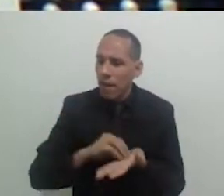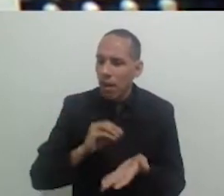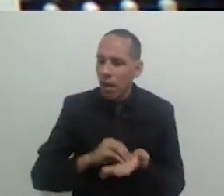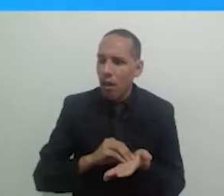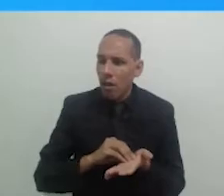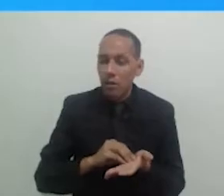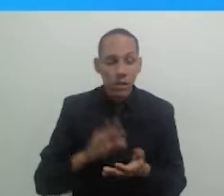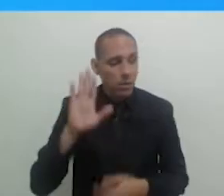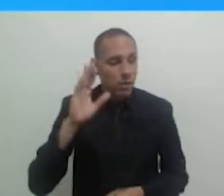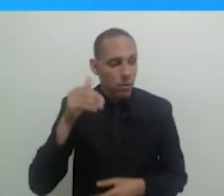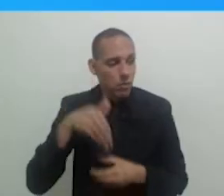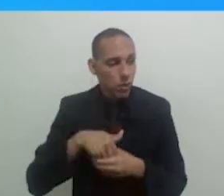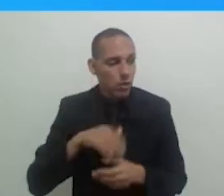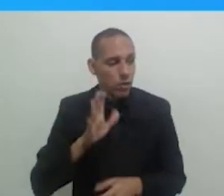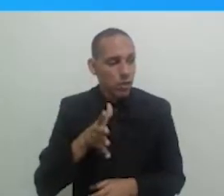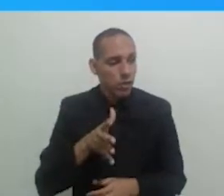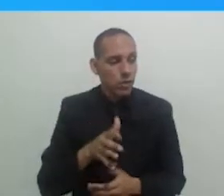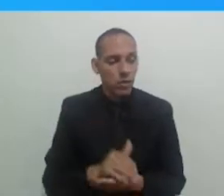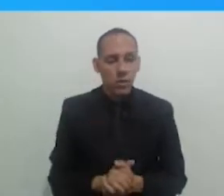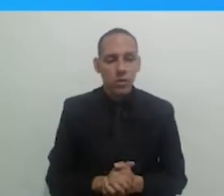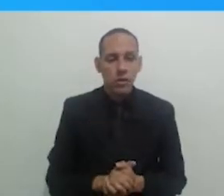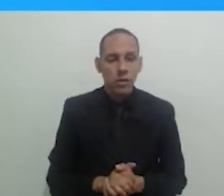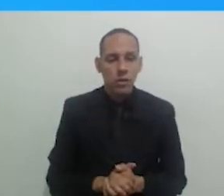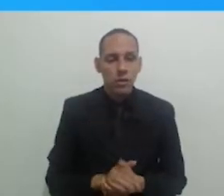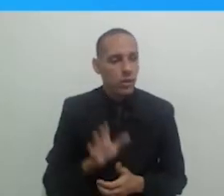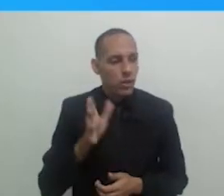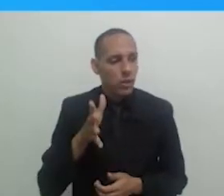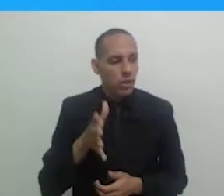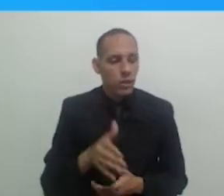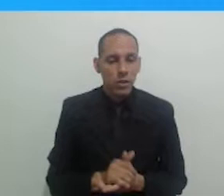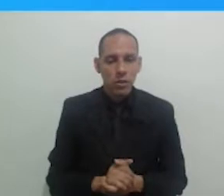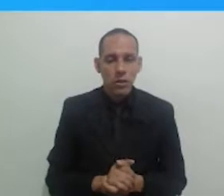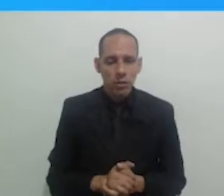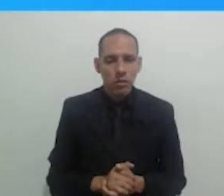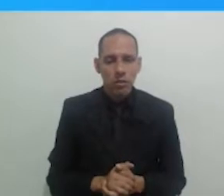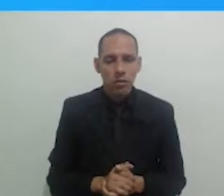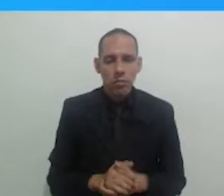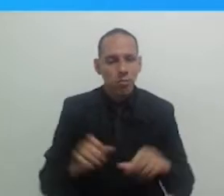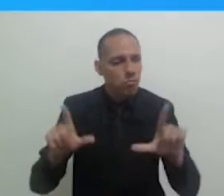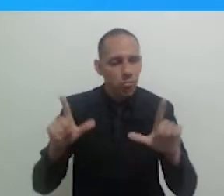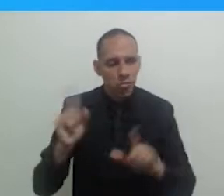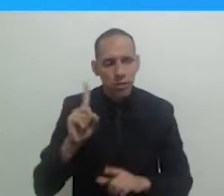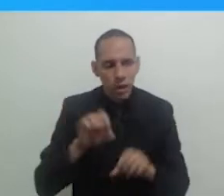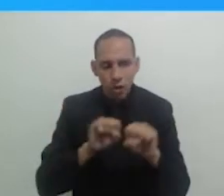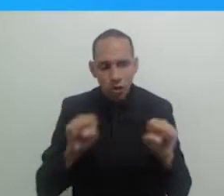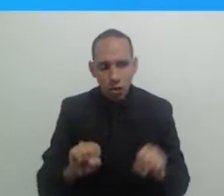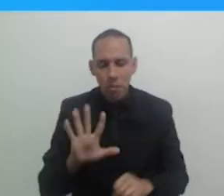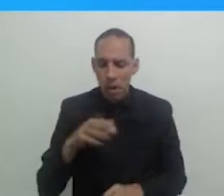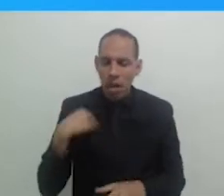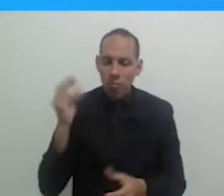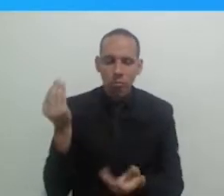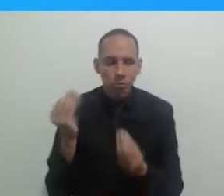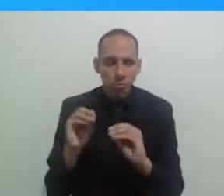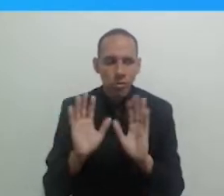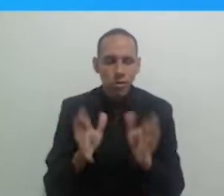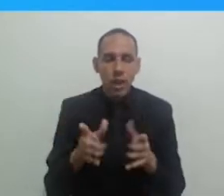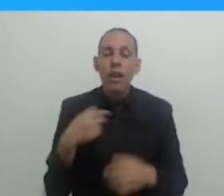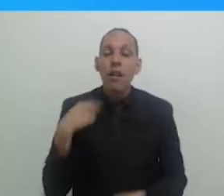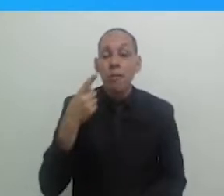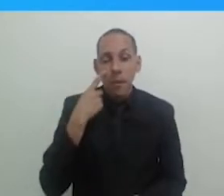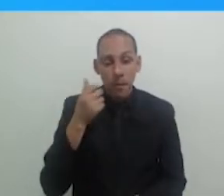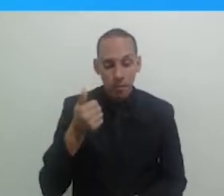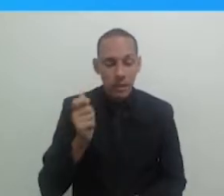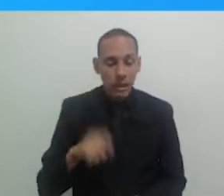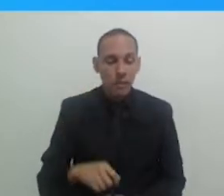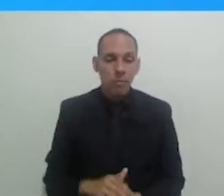excelência. Lancei. Não está aparecendo no sistema, mas eu lancei. Isso, estou vendo aqui.